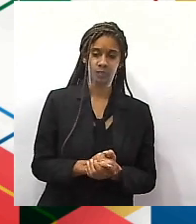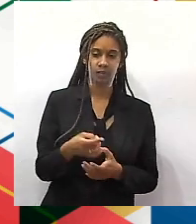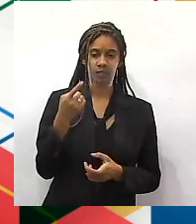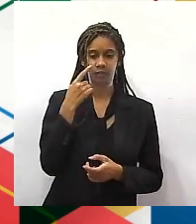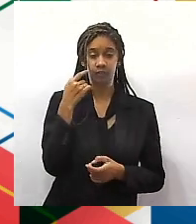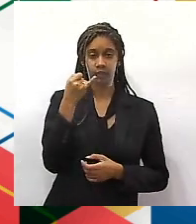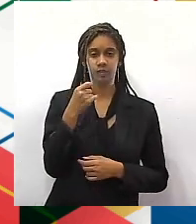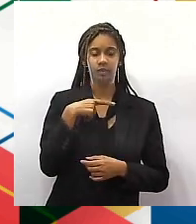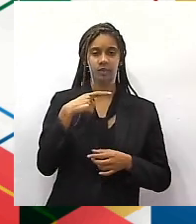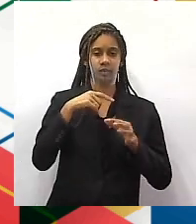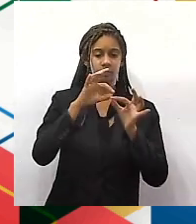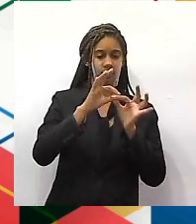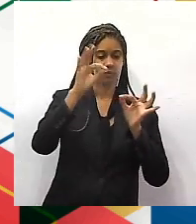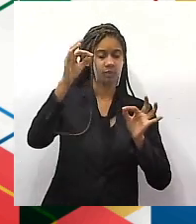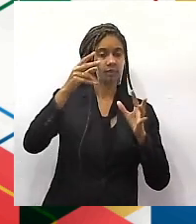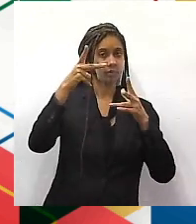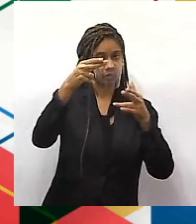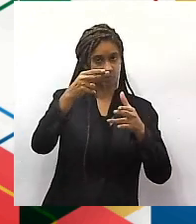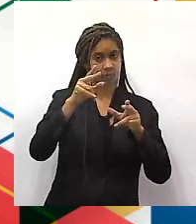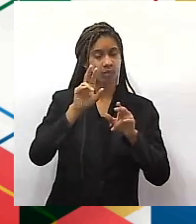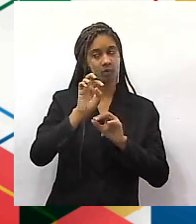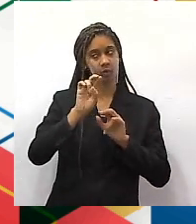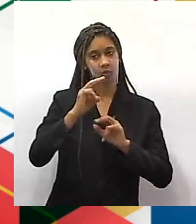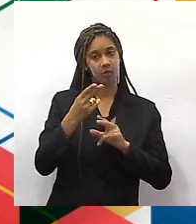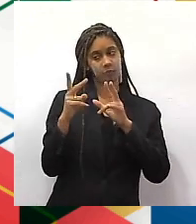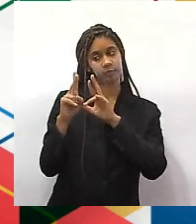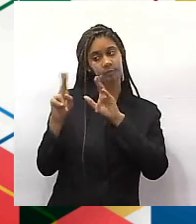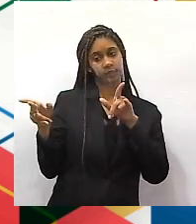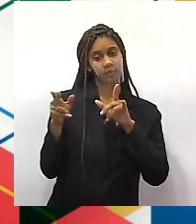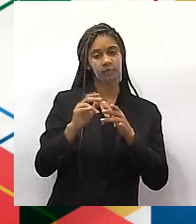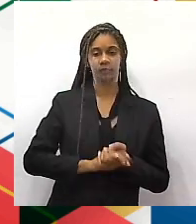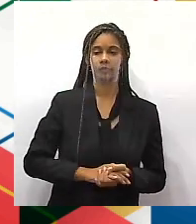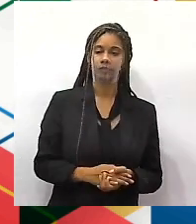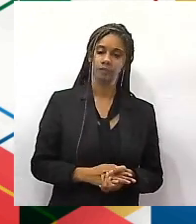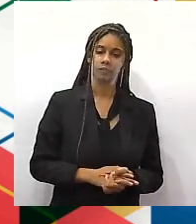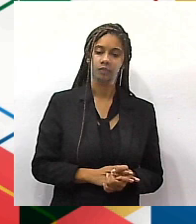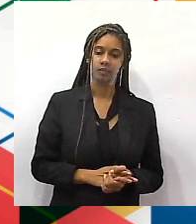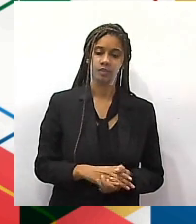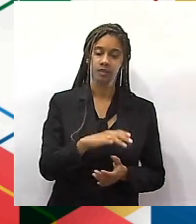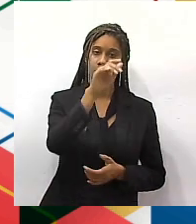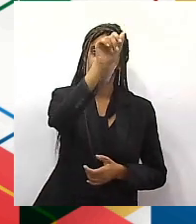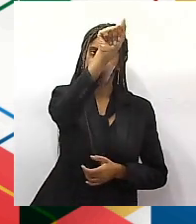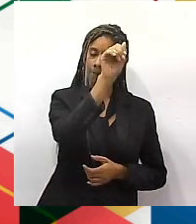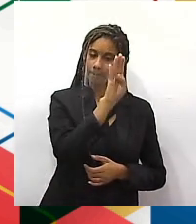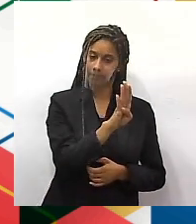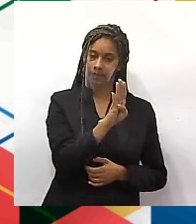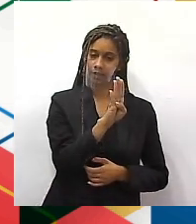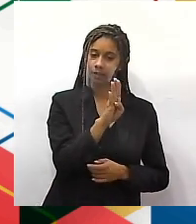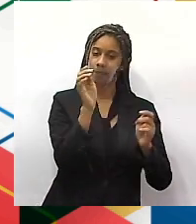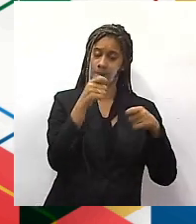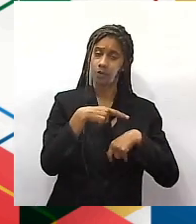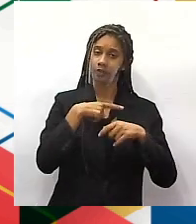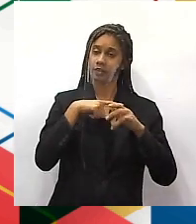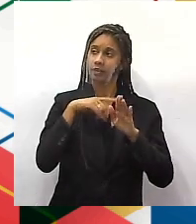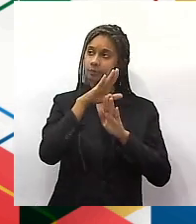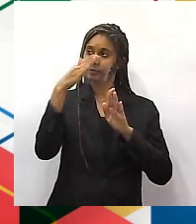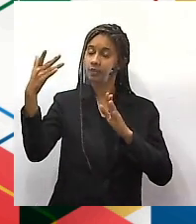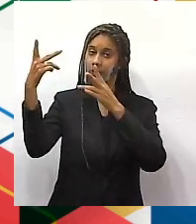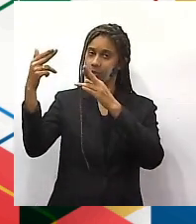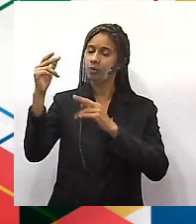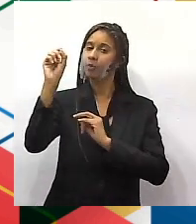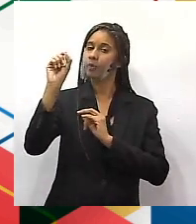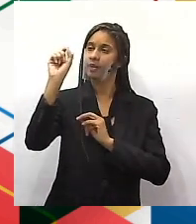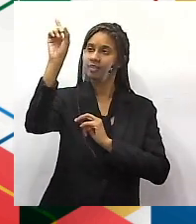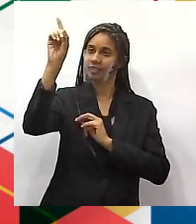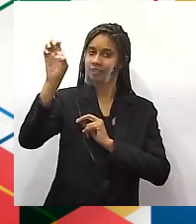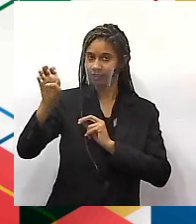mesma transversal, são segmentos em transversais diferentes. Então veja só, o AB ele pode ter como correspondente o